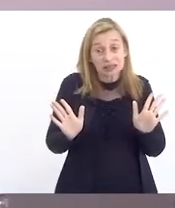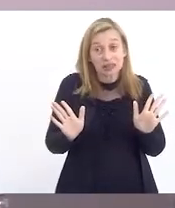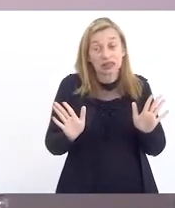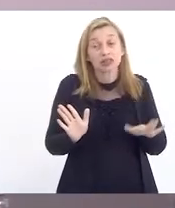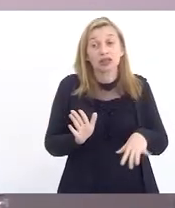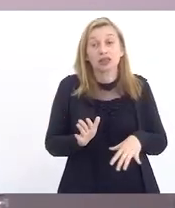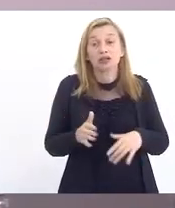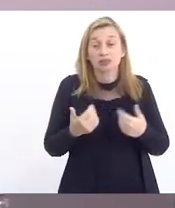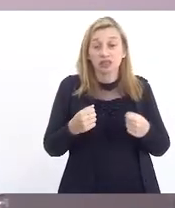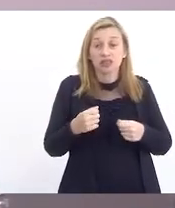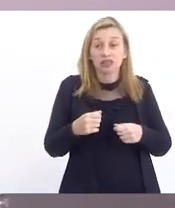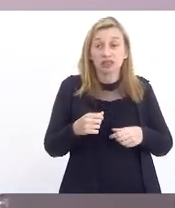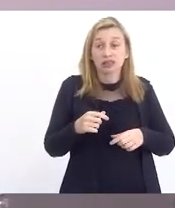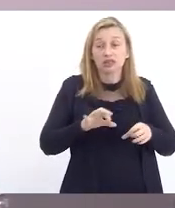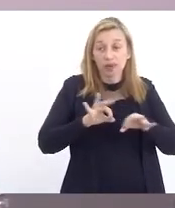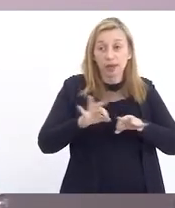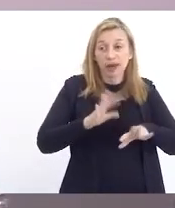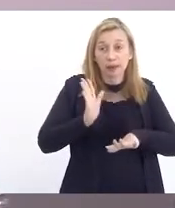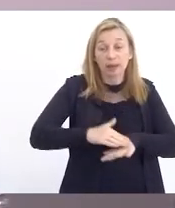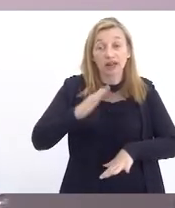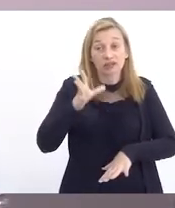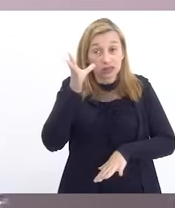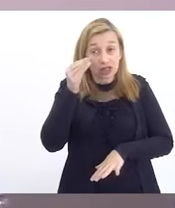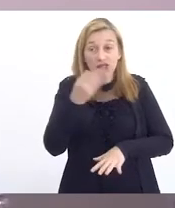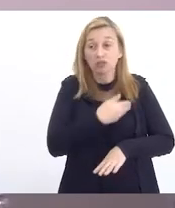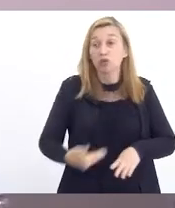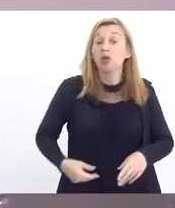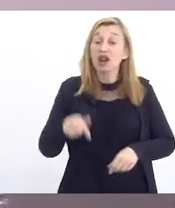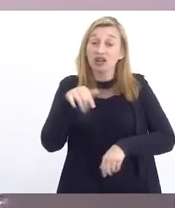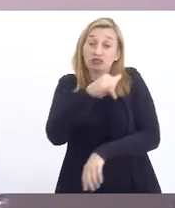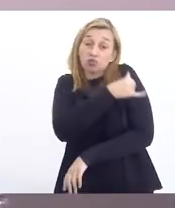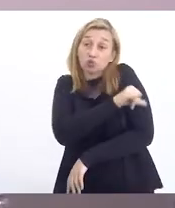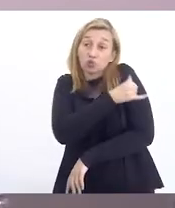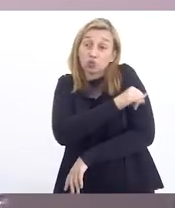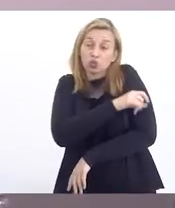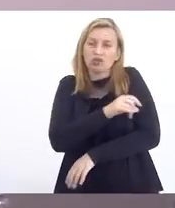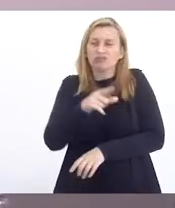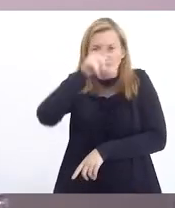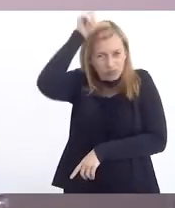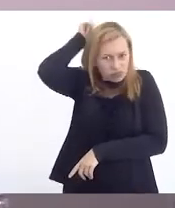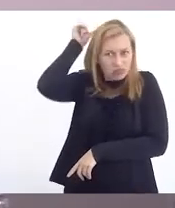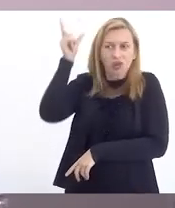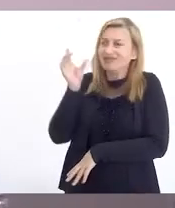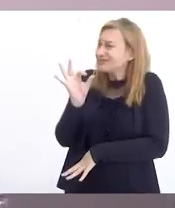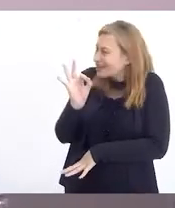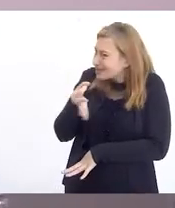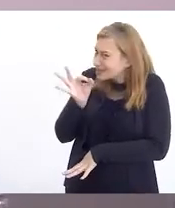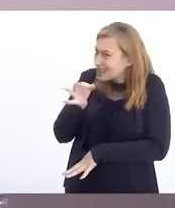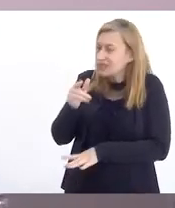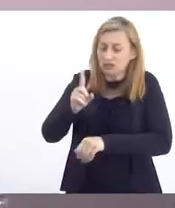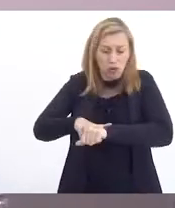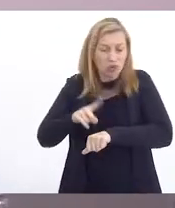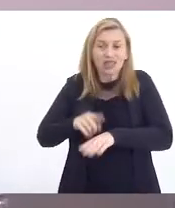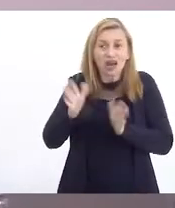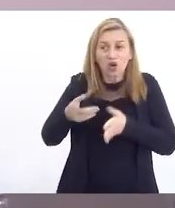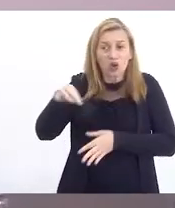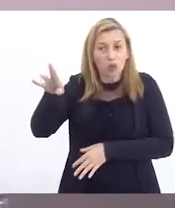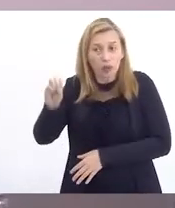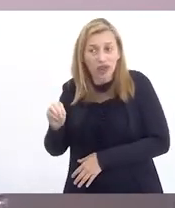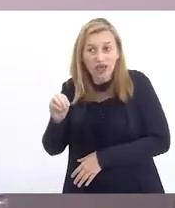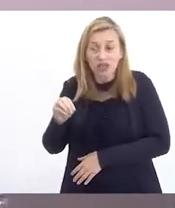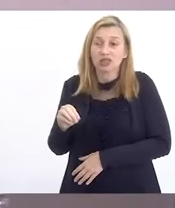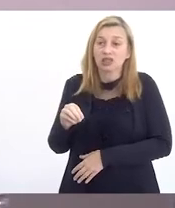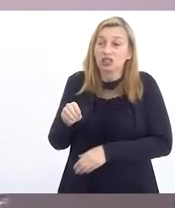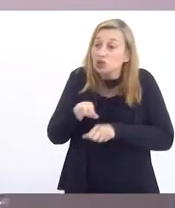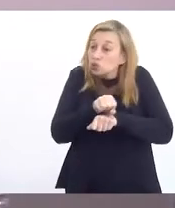poderiam ou deveriam fazer em nome do interesse público. No caso específico do Rio de Janeiro, o Luiz Paulo tem toda a razão. Nesse momento agora, Humberto, em que a franja